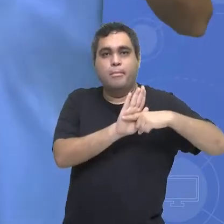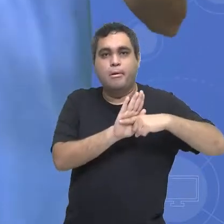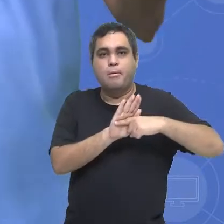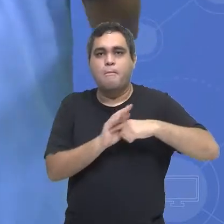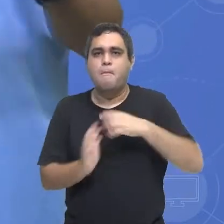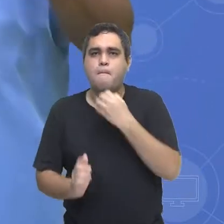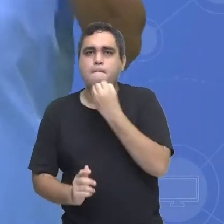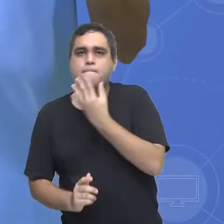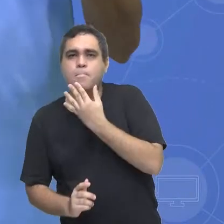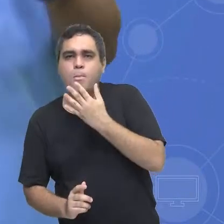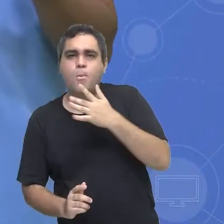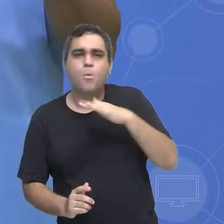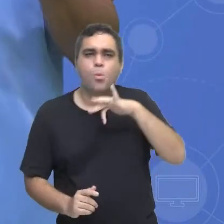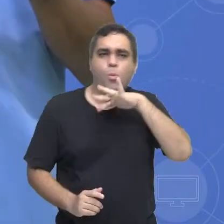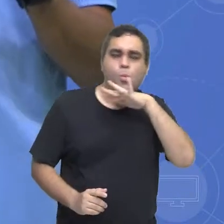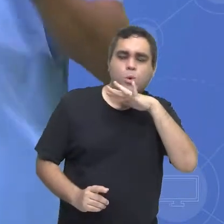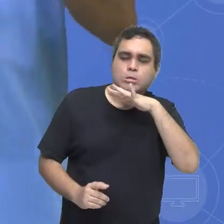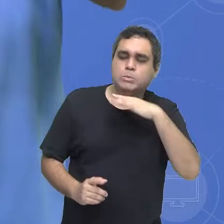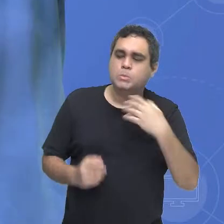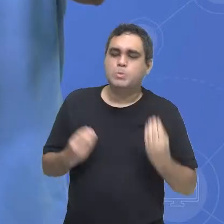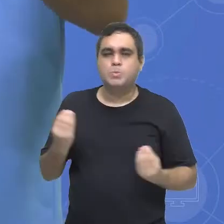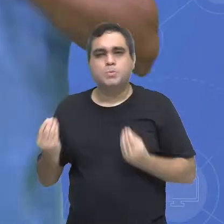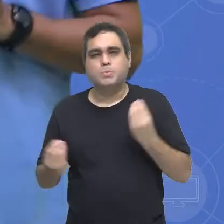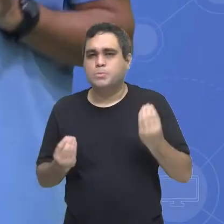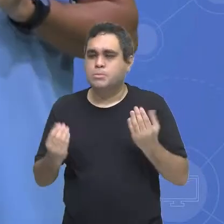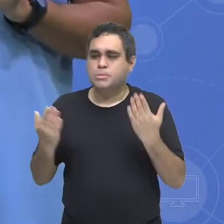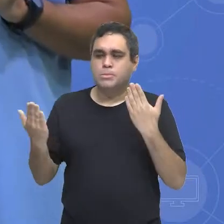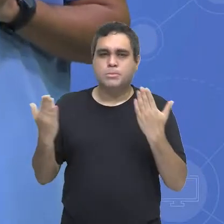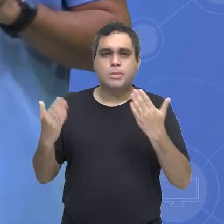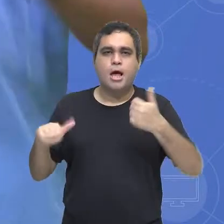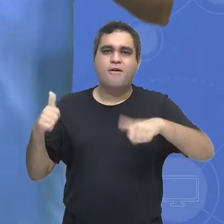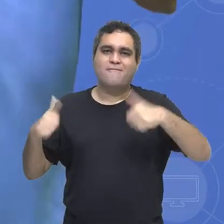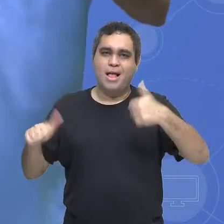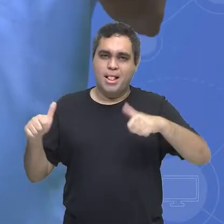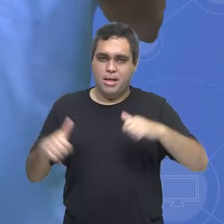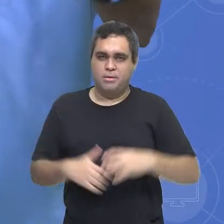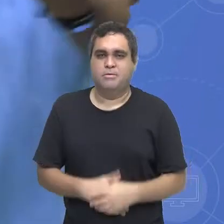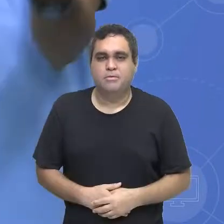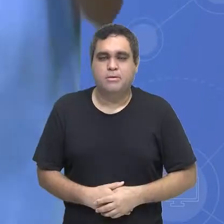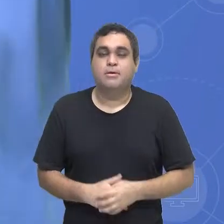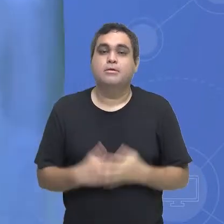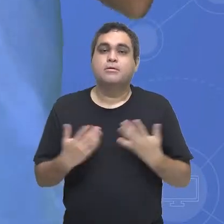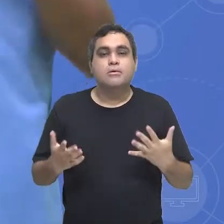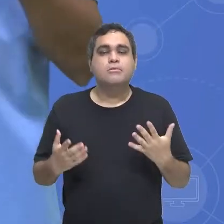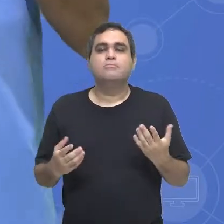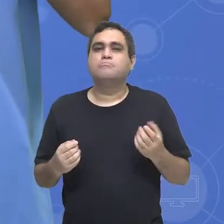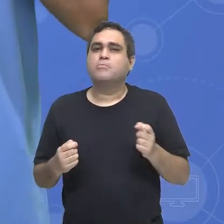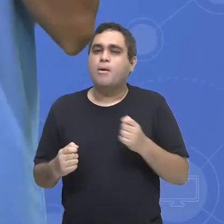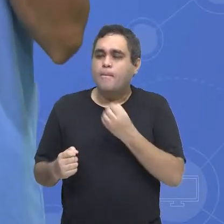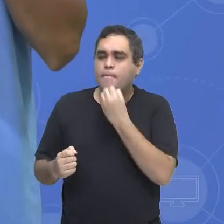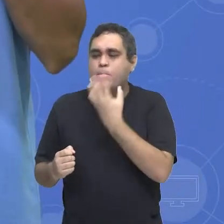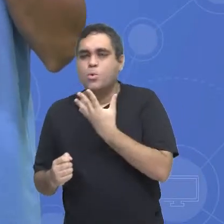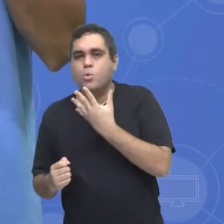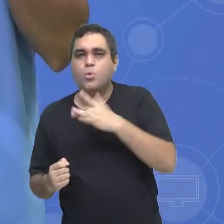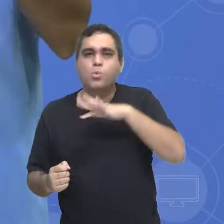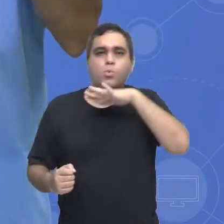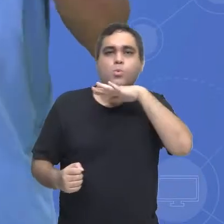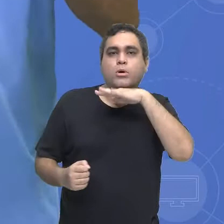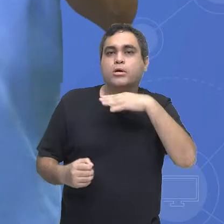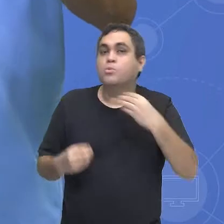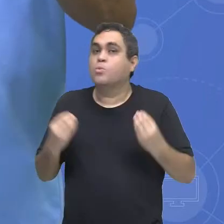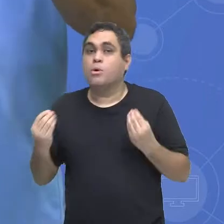né? Quais são as possibilidades que eu tenho para tomar essa decisão? O que vai ser bom ou o que vai ser ruim para